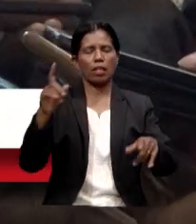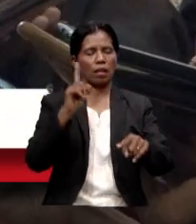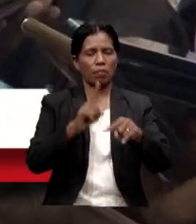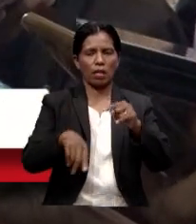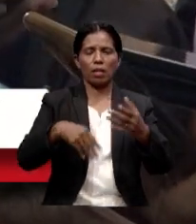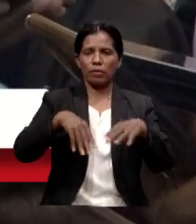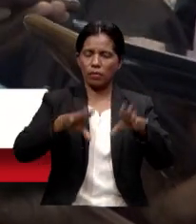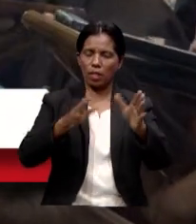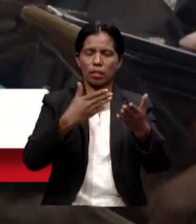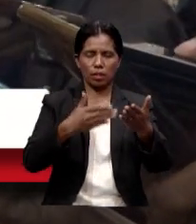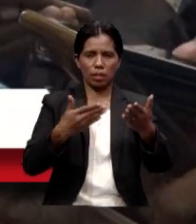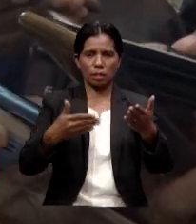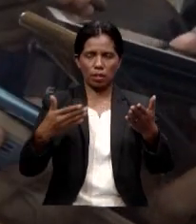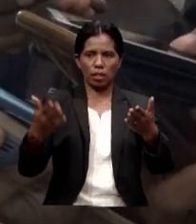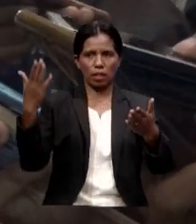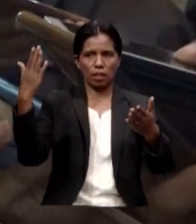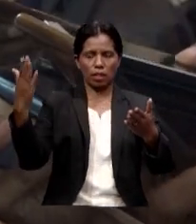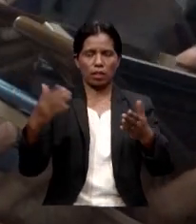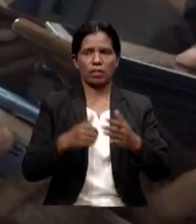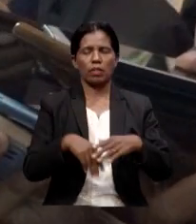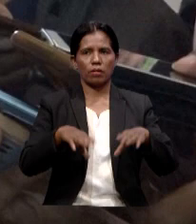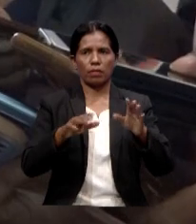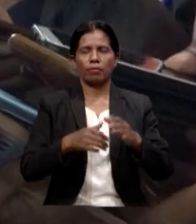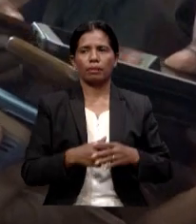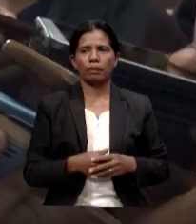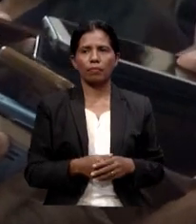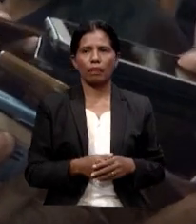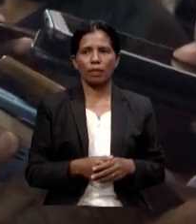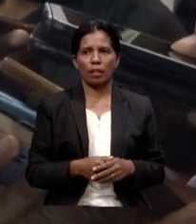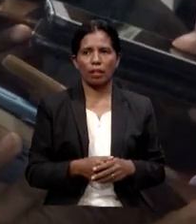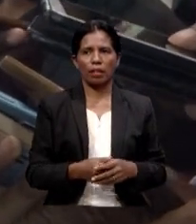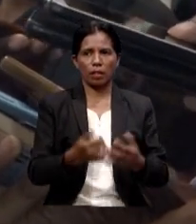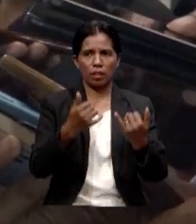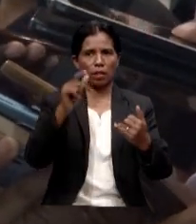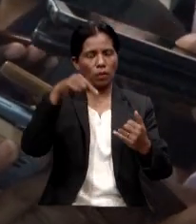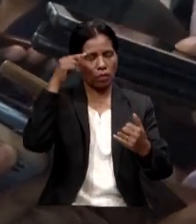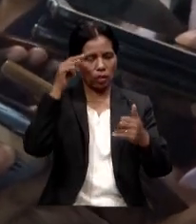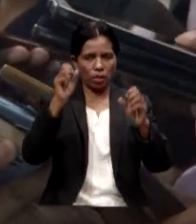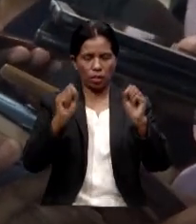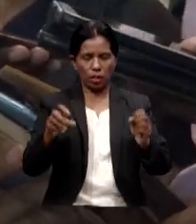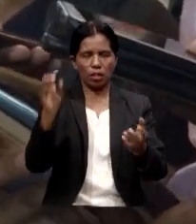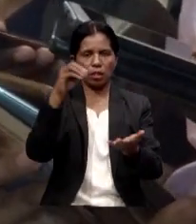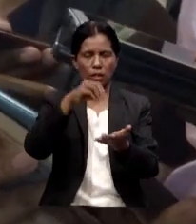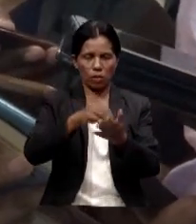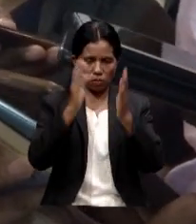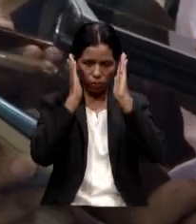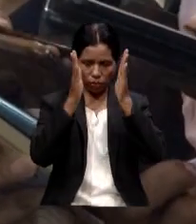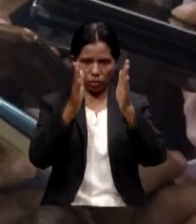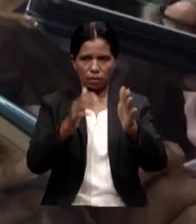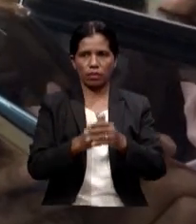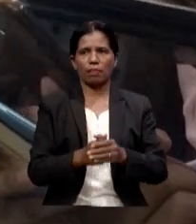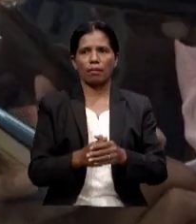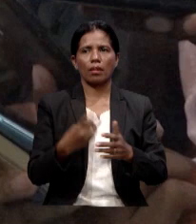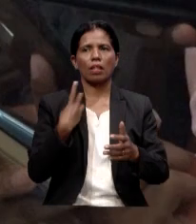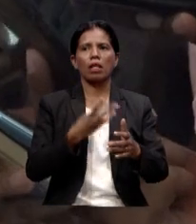bando envolvimento la barixira e a comércio. Se ida né, governo tem que dar atenção para ida né. Esforço balon